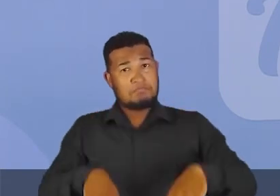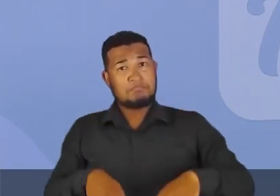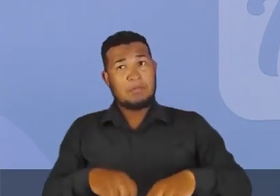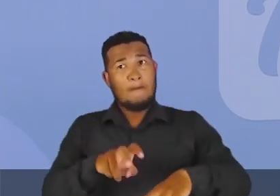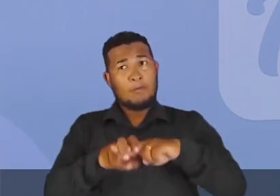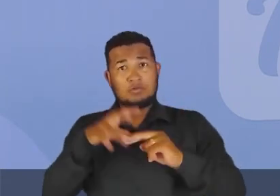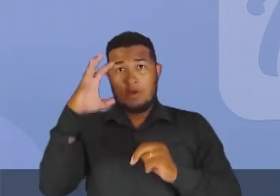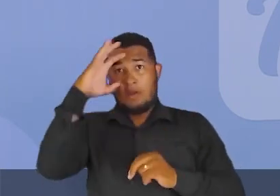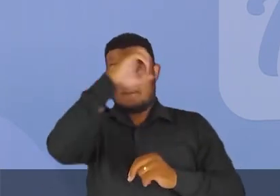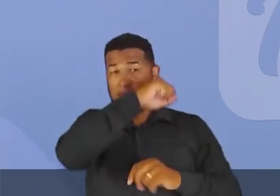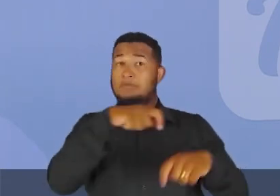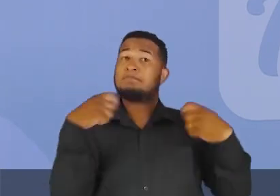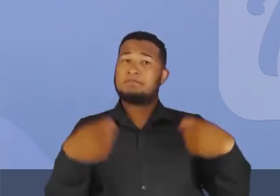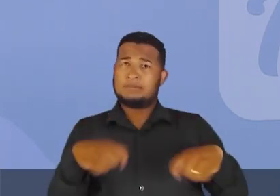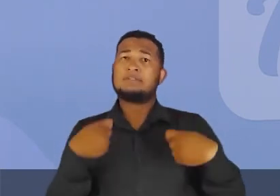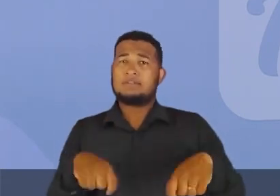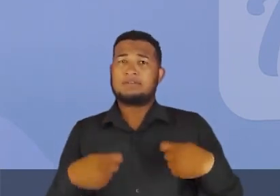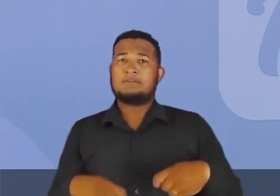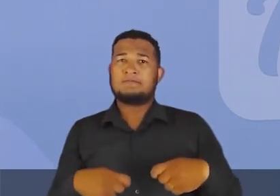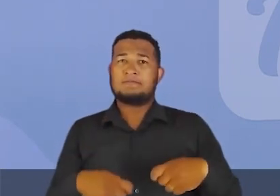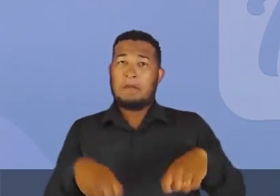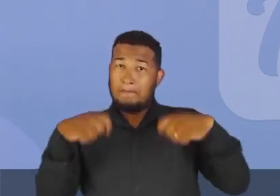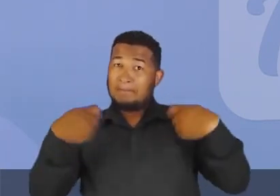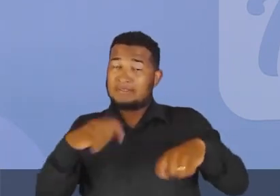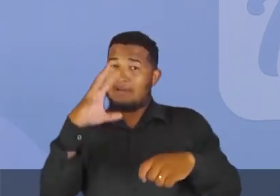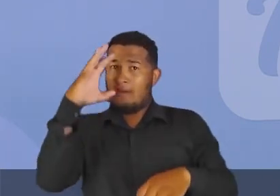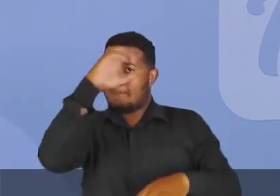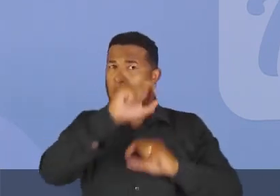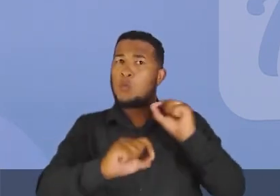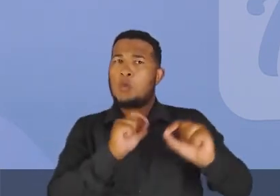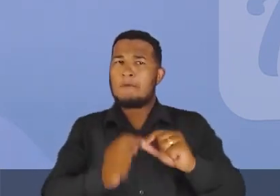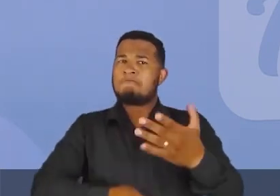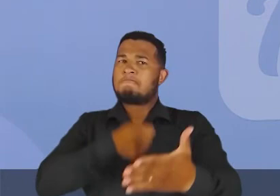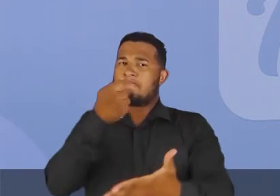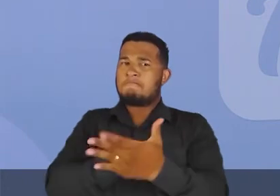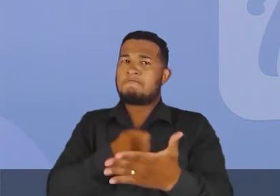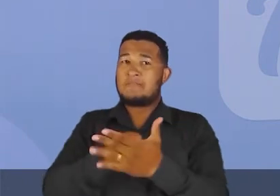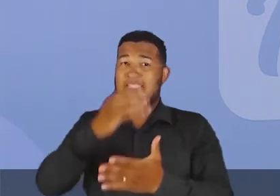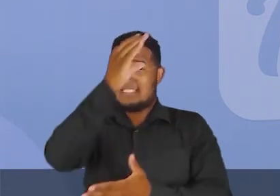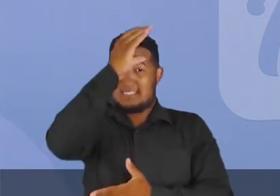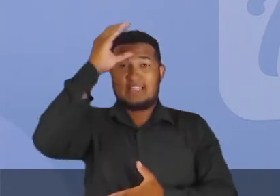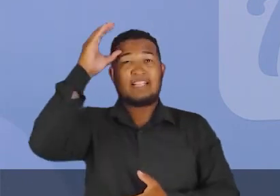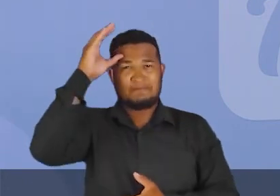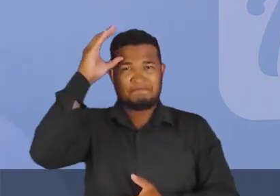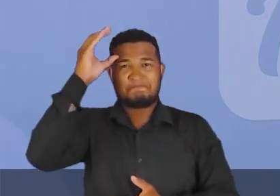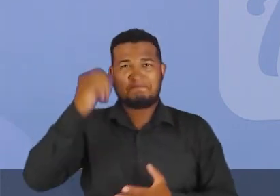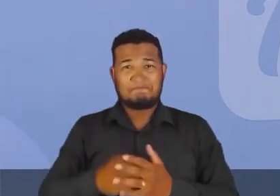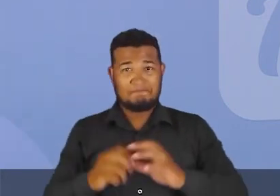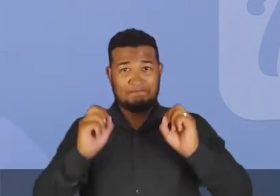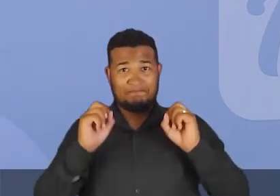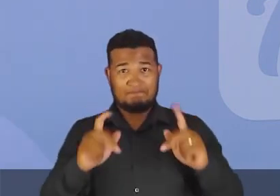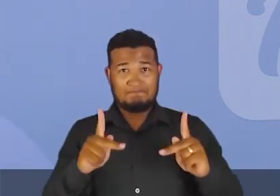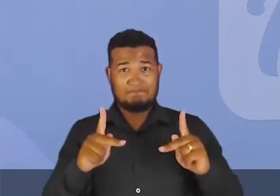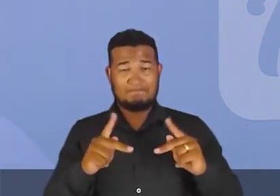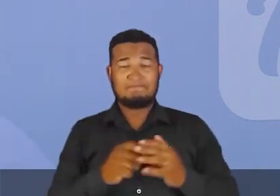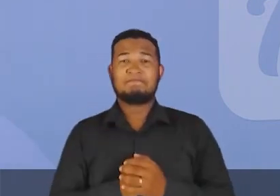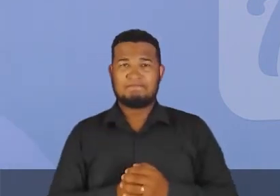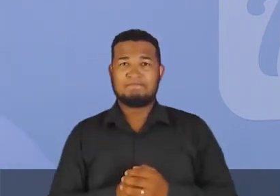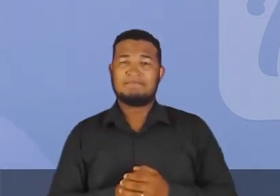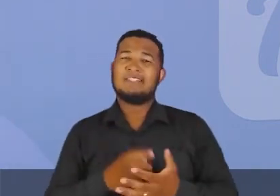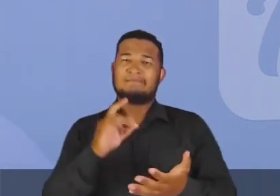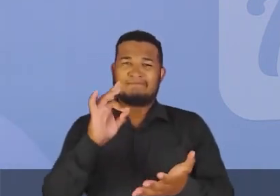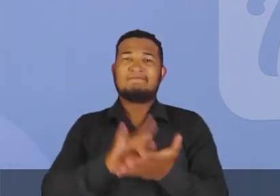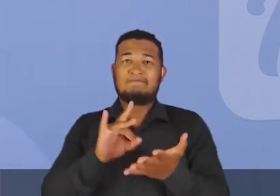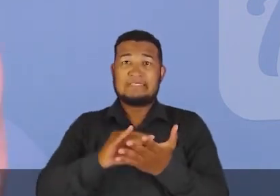tem que aprender a fazer isso. A gente tem que aprender a ser cidadão. Ok?